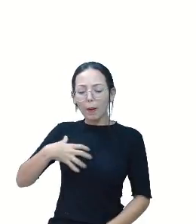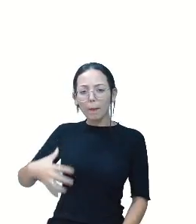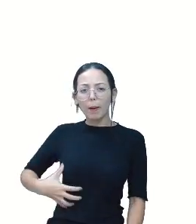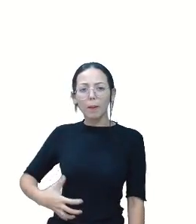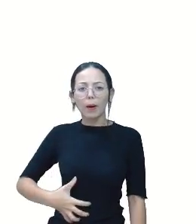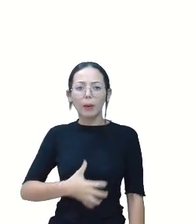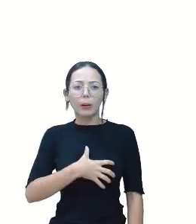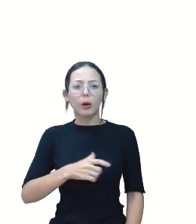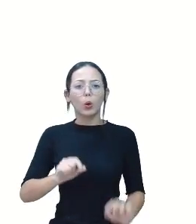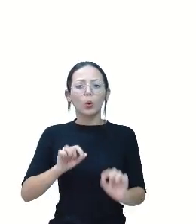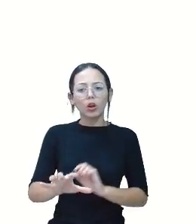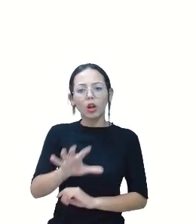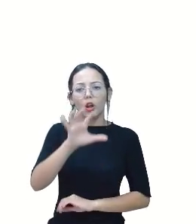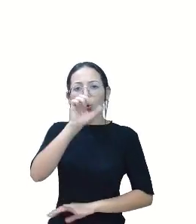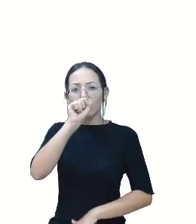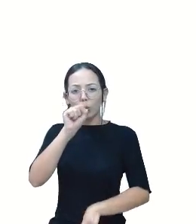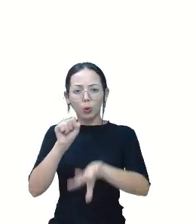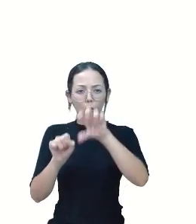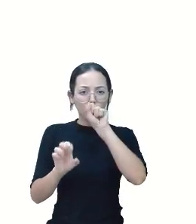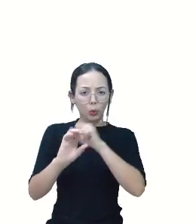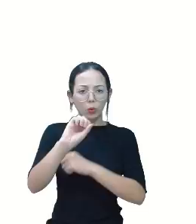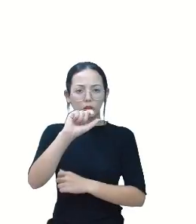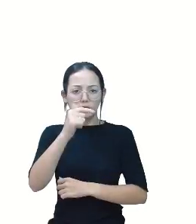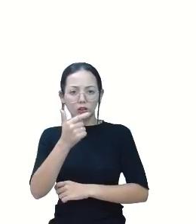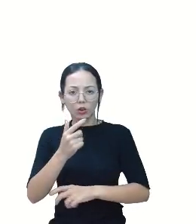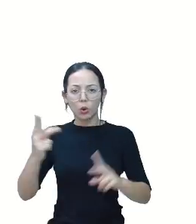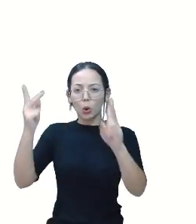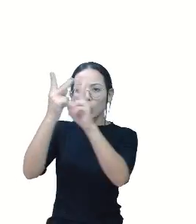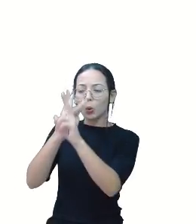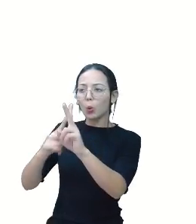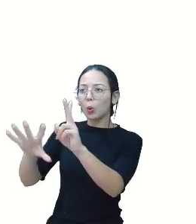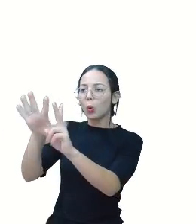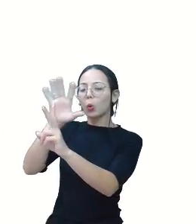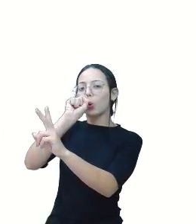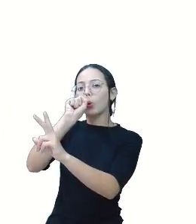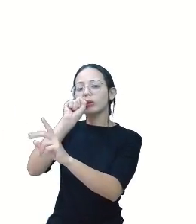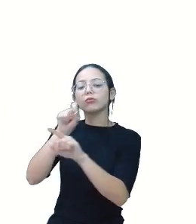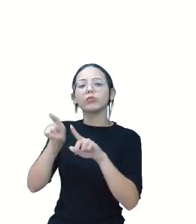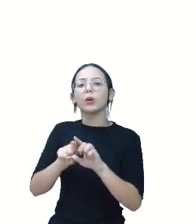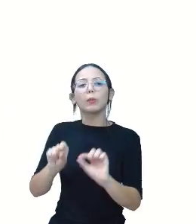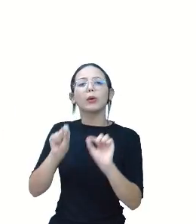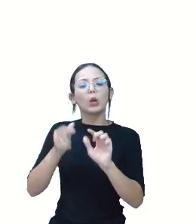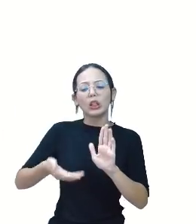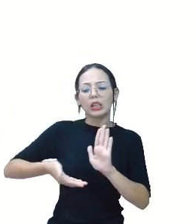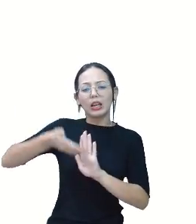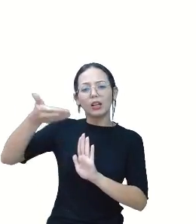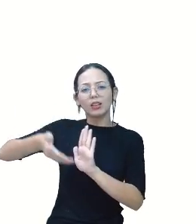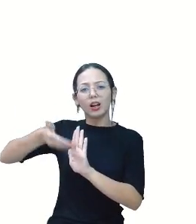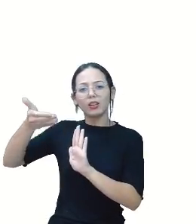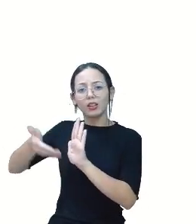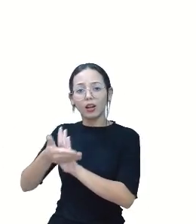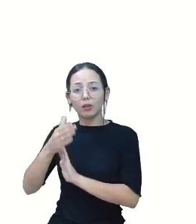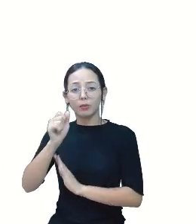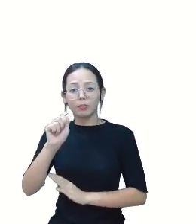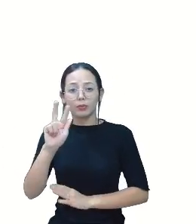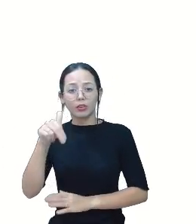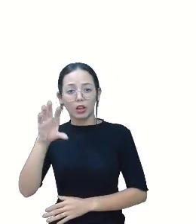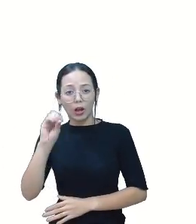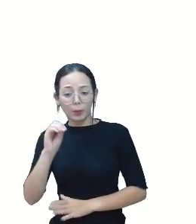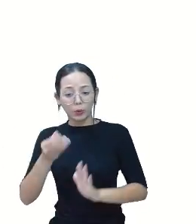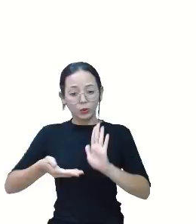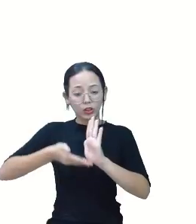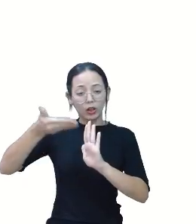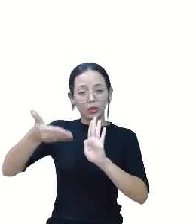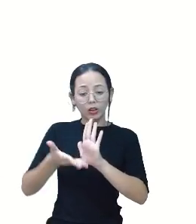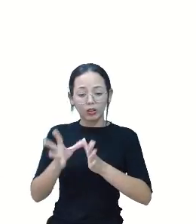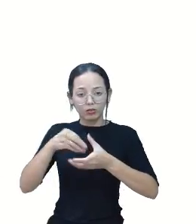pela absorção do oxigênio do ar pelo organismo e eliminação do gás carbônico que é retirado